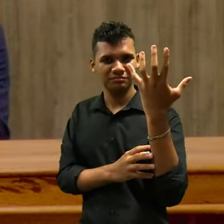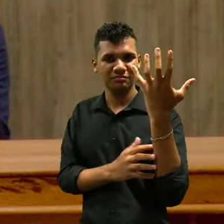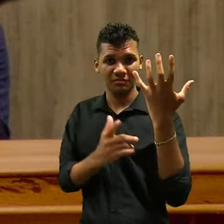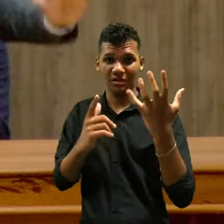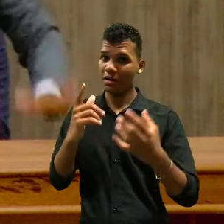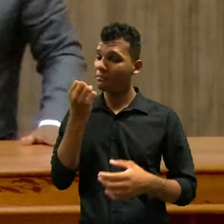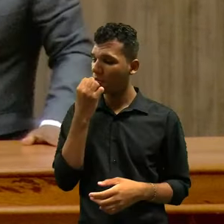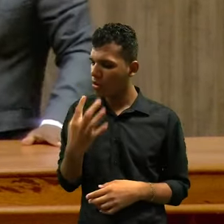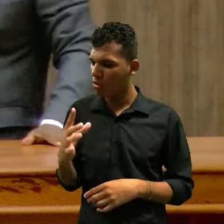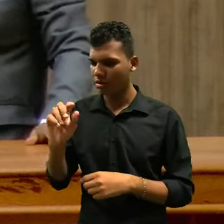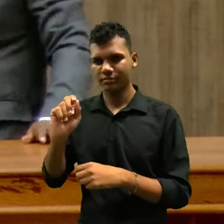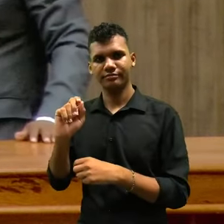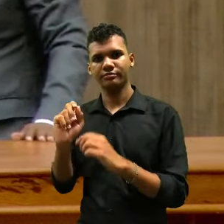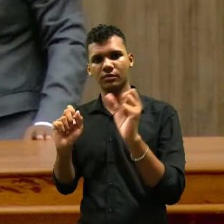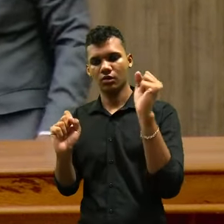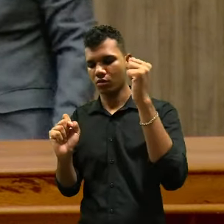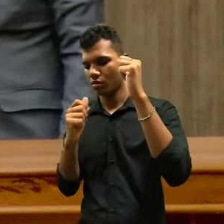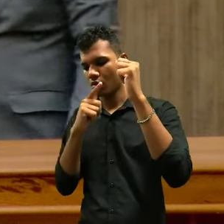a